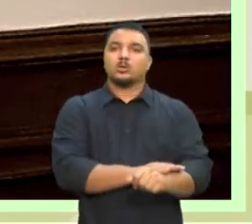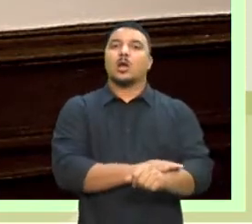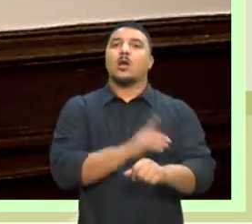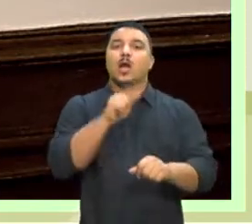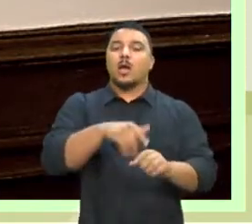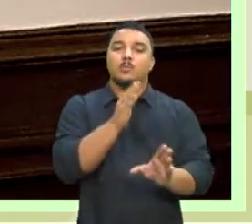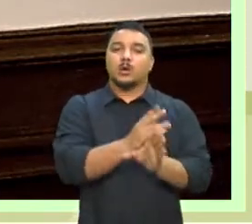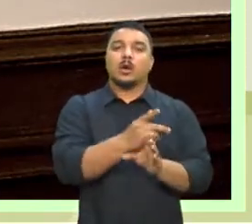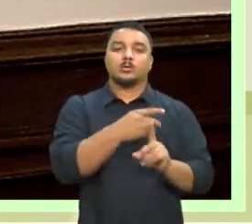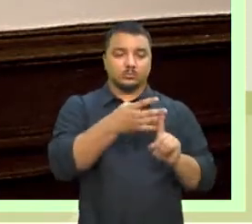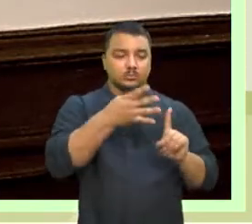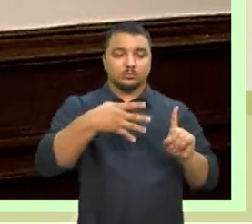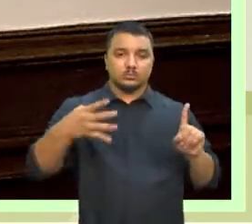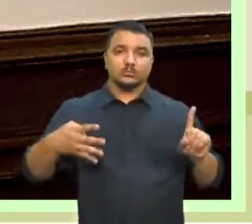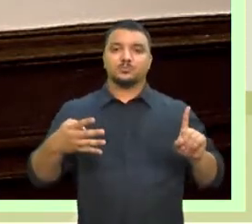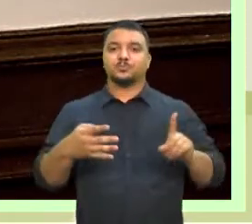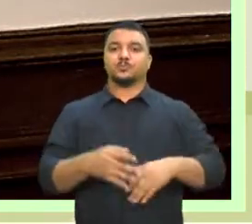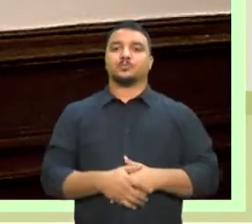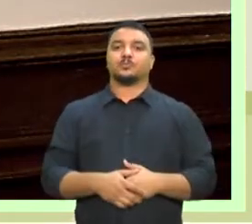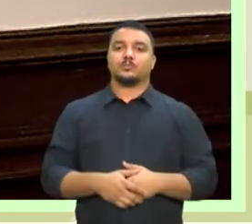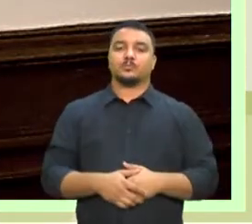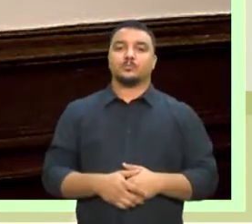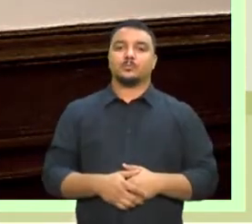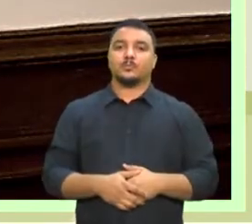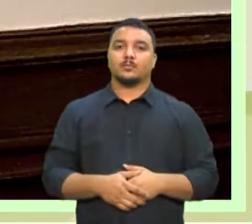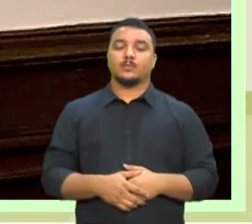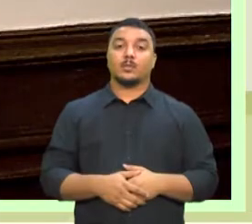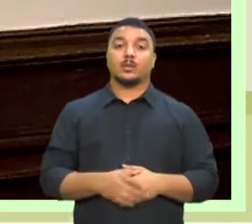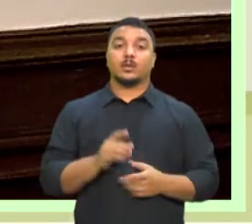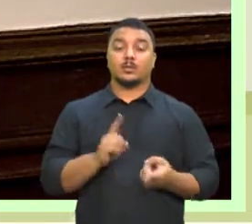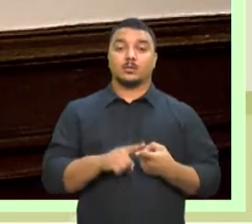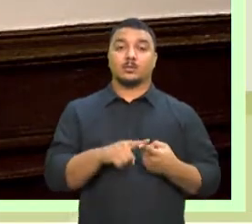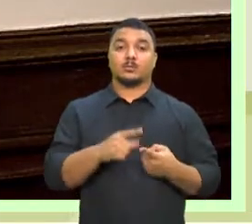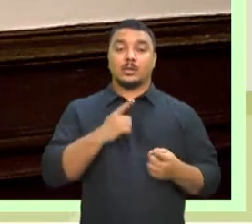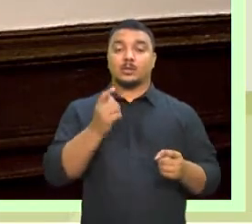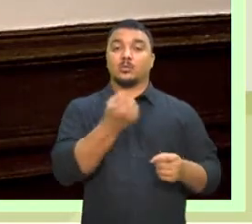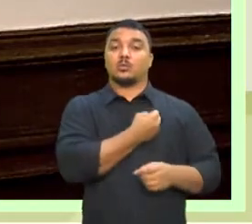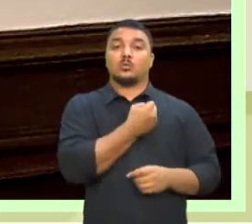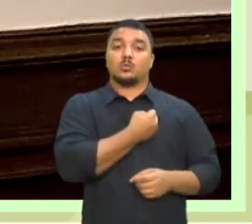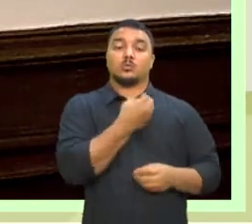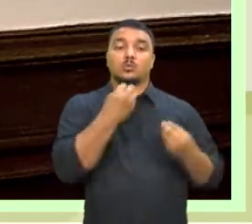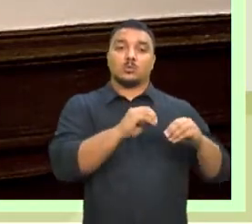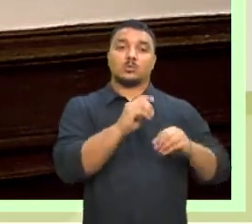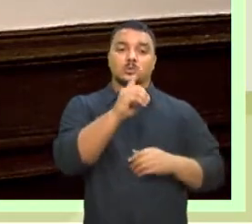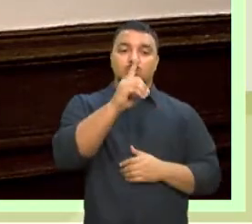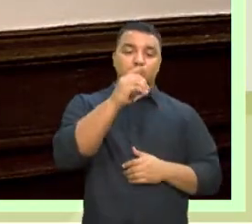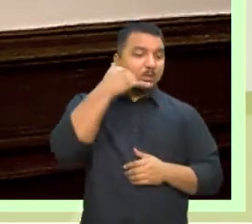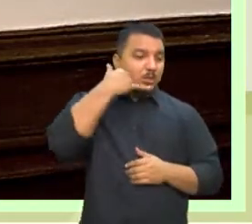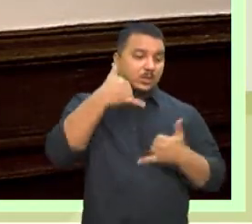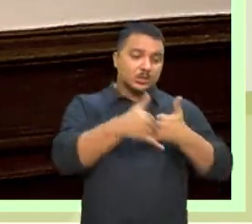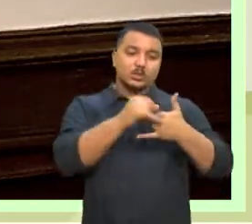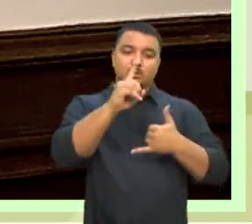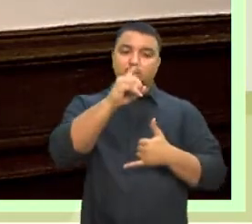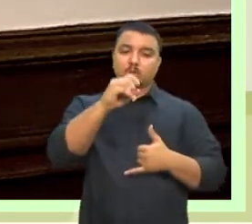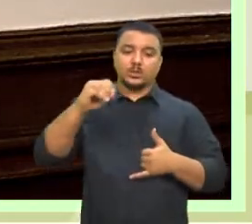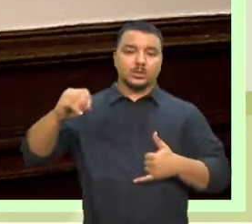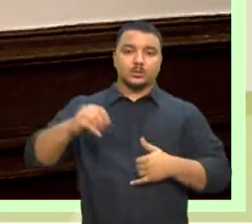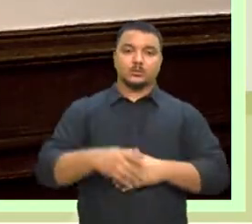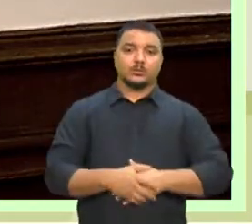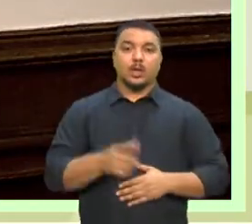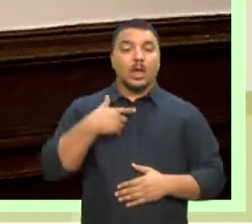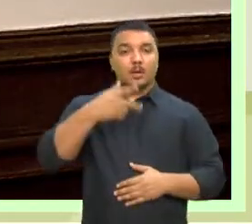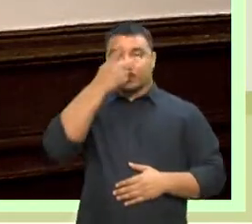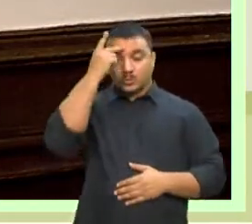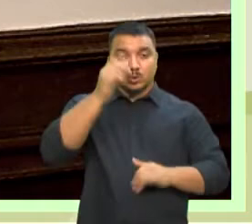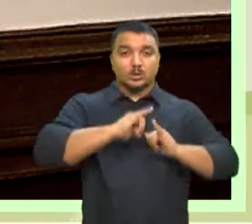por orientação sexual ou identidade de gênero, e coloque lá o númerozinho do Disque 100 para que as pessoas possam denunciar